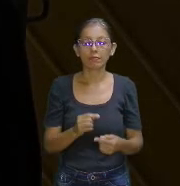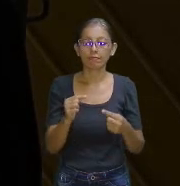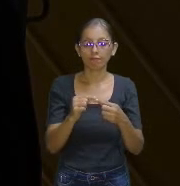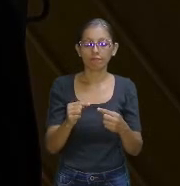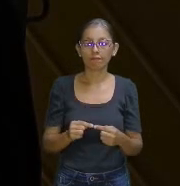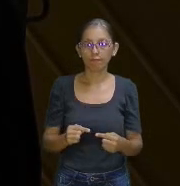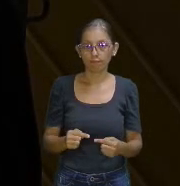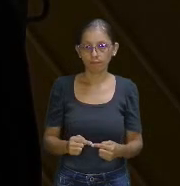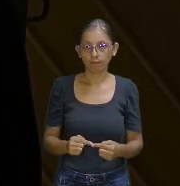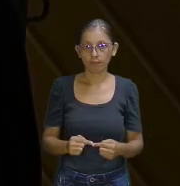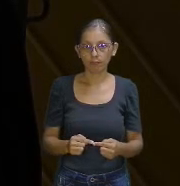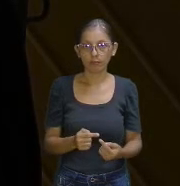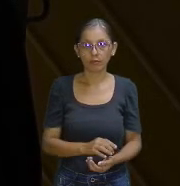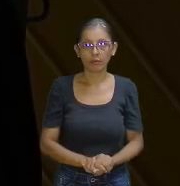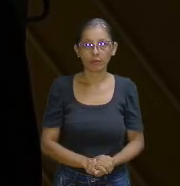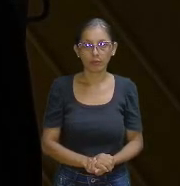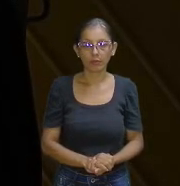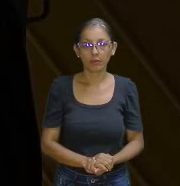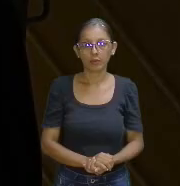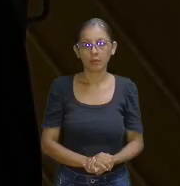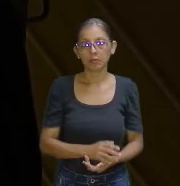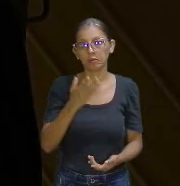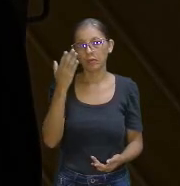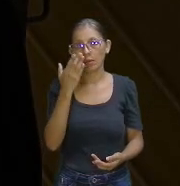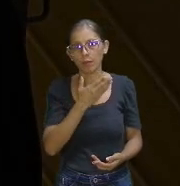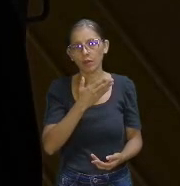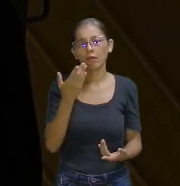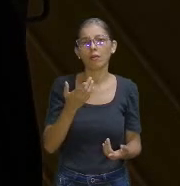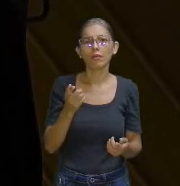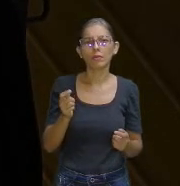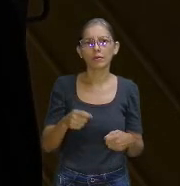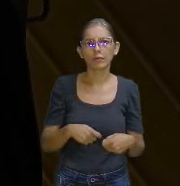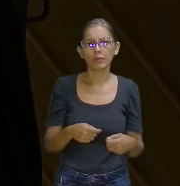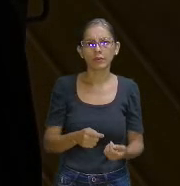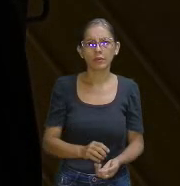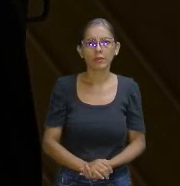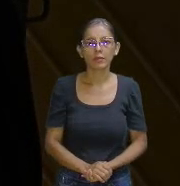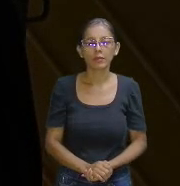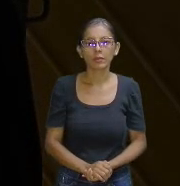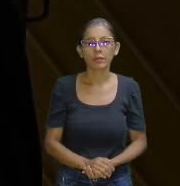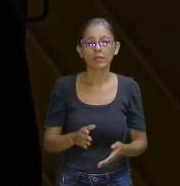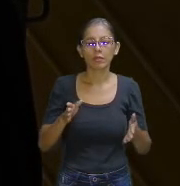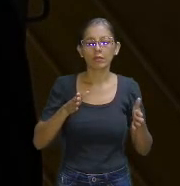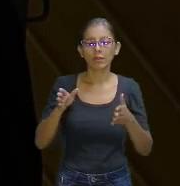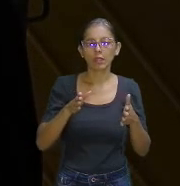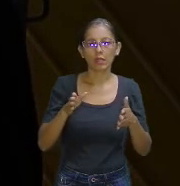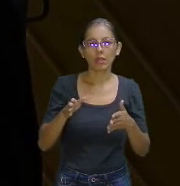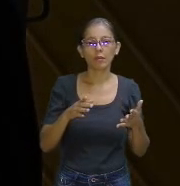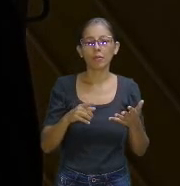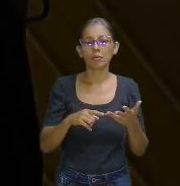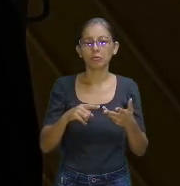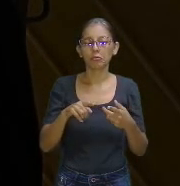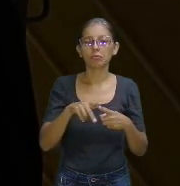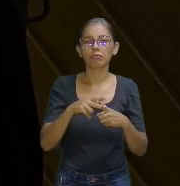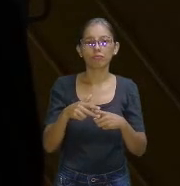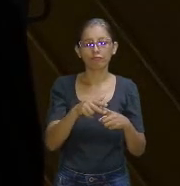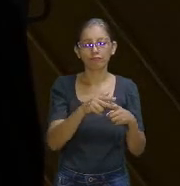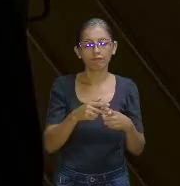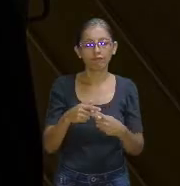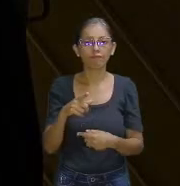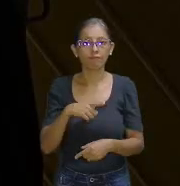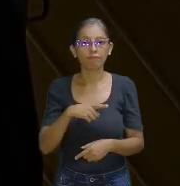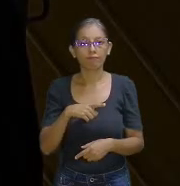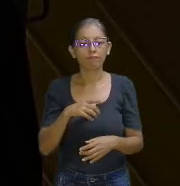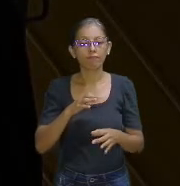Cabimento, interesse recursal, legitimidade, inexistência de fato distintivo do direito de recorrer, tempestividade, regularidade formal, sendo